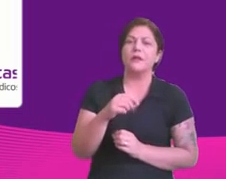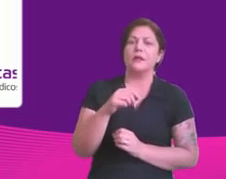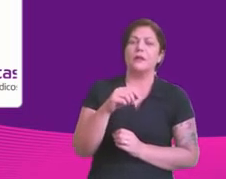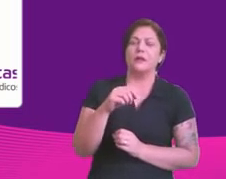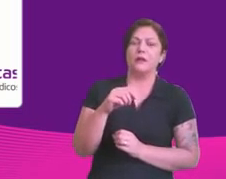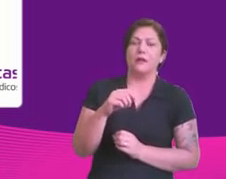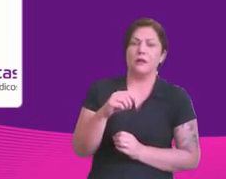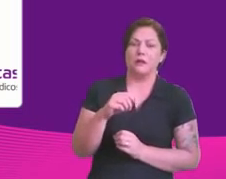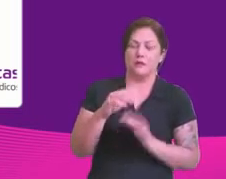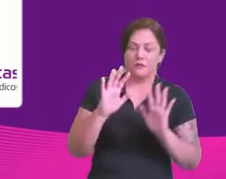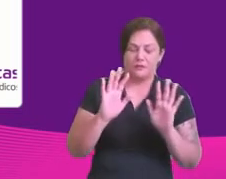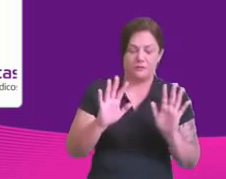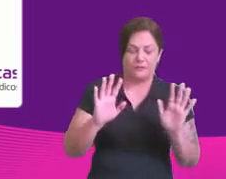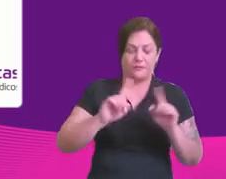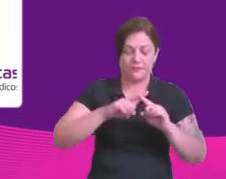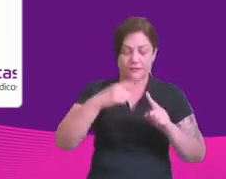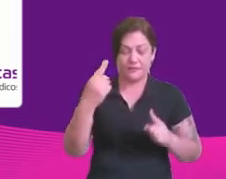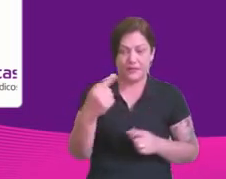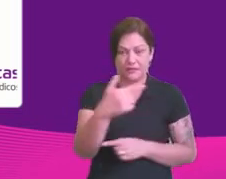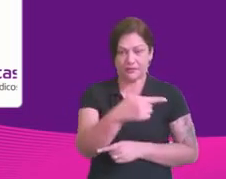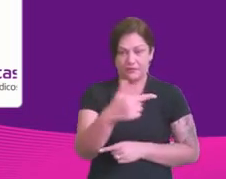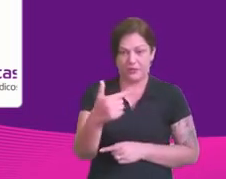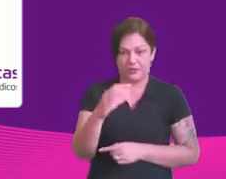de imunohistoquímica 22C3.